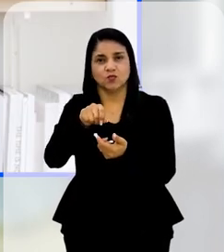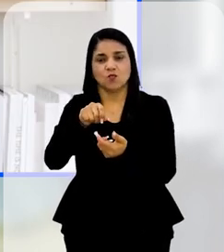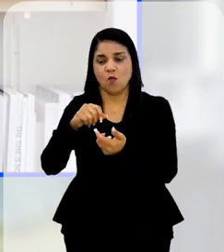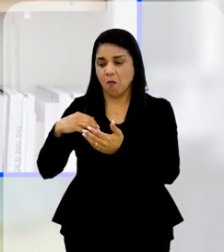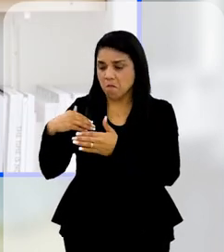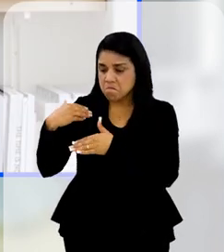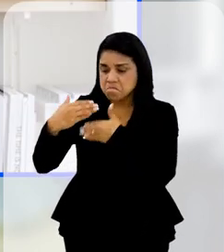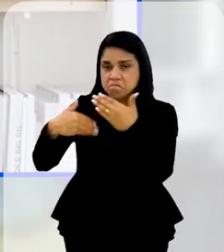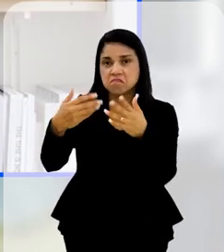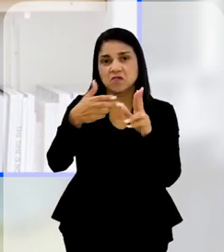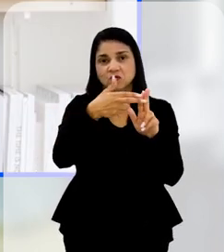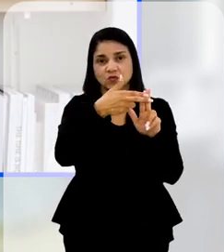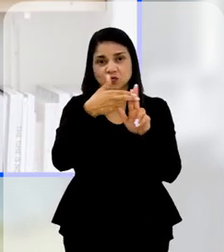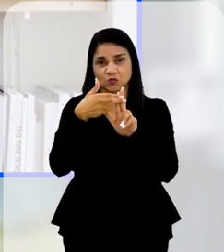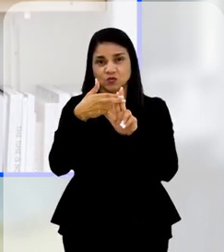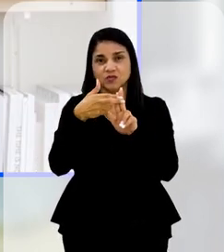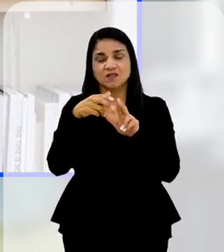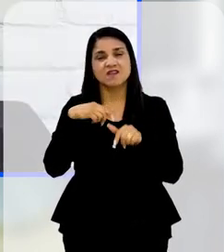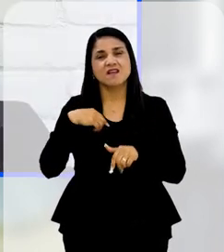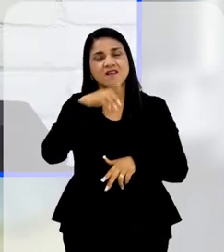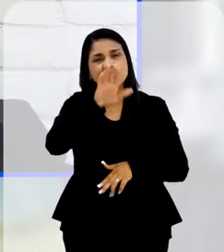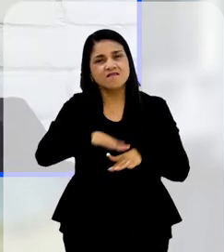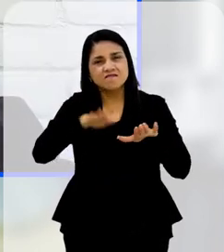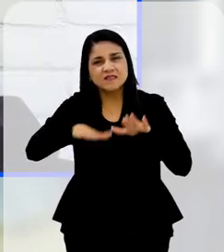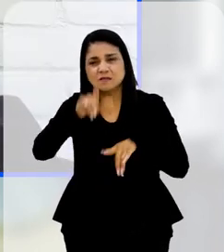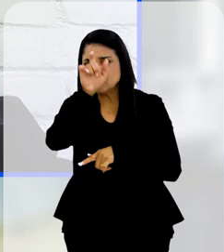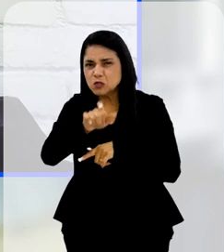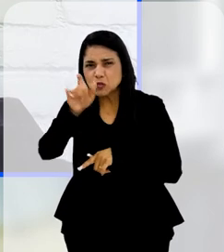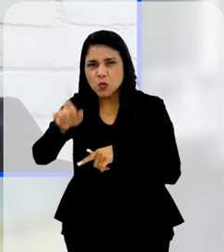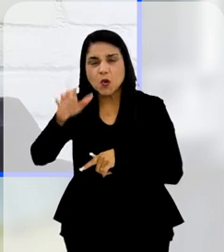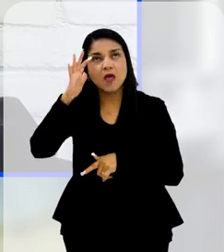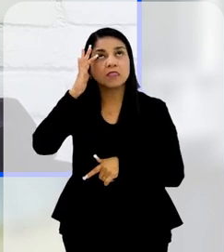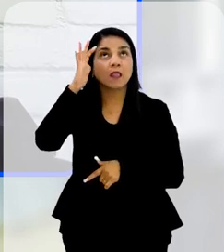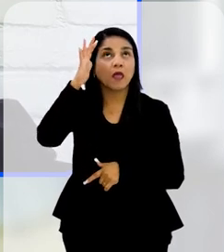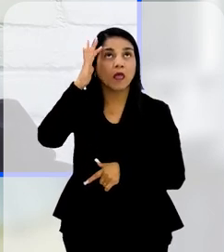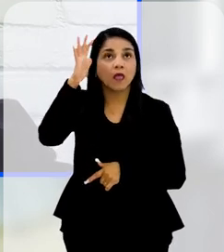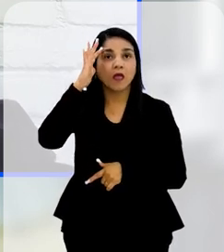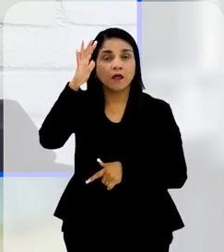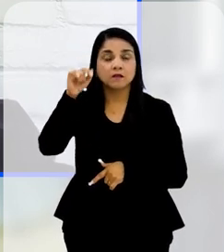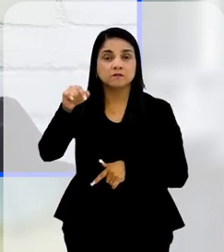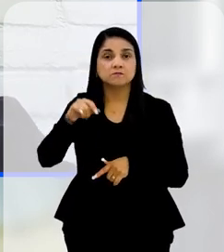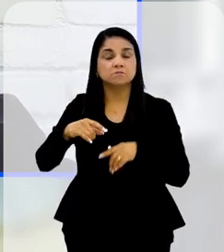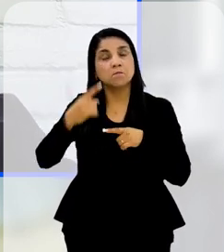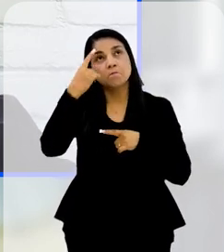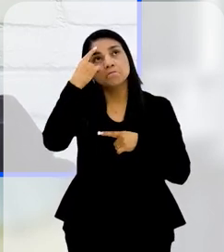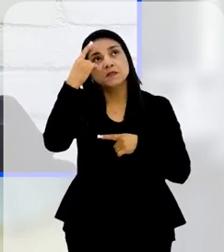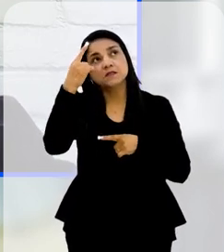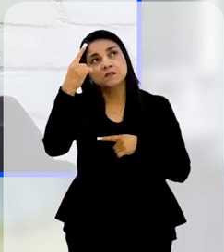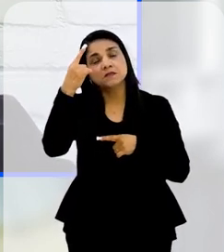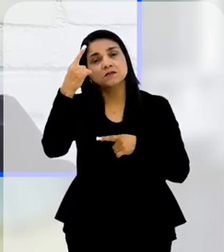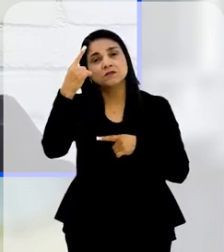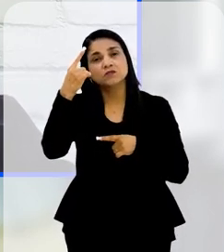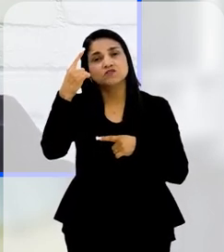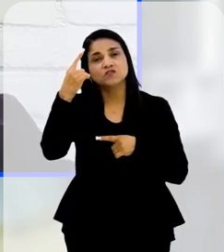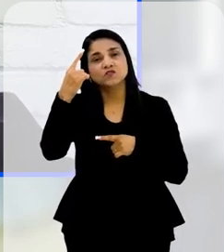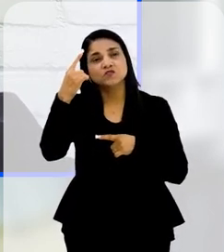Porque, às vezes, as pessoas têm uma ideia um pouco simplista de imaginar que tudo foi feito a partir de